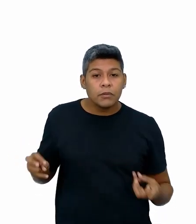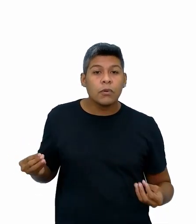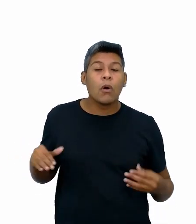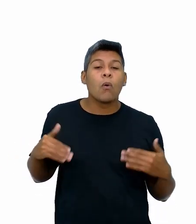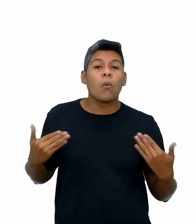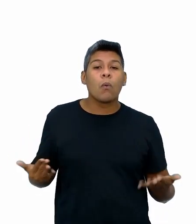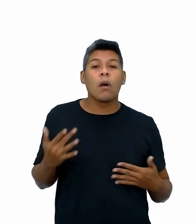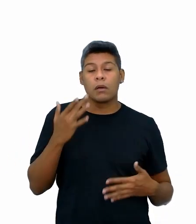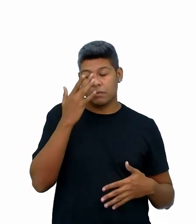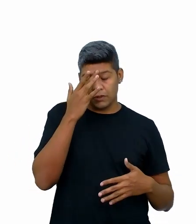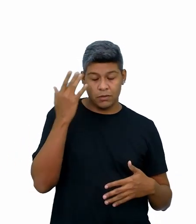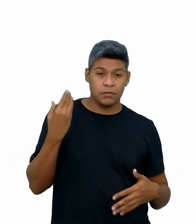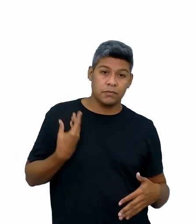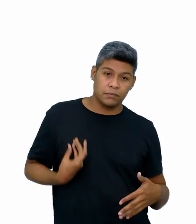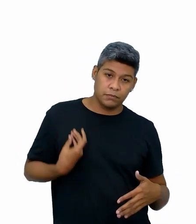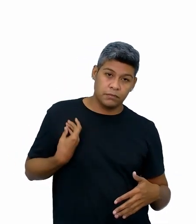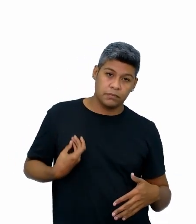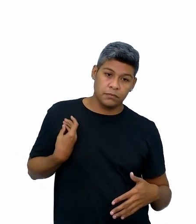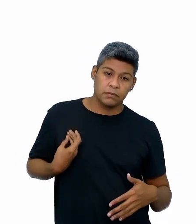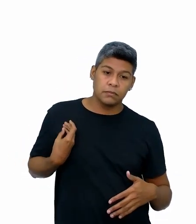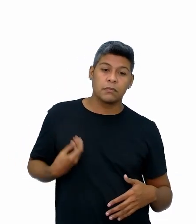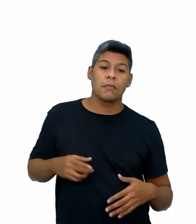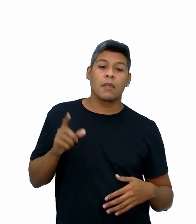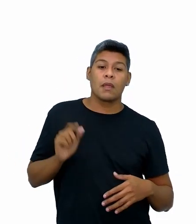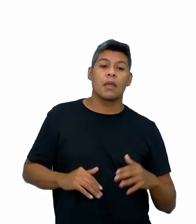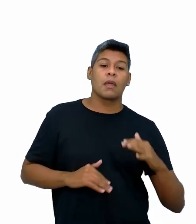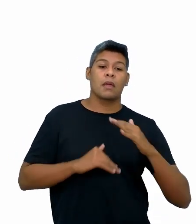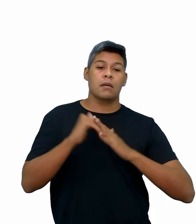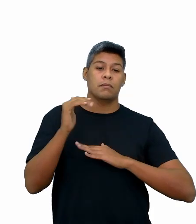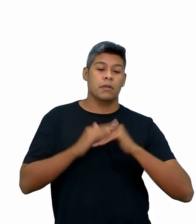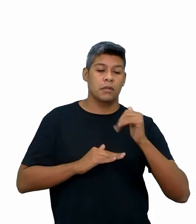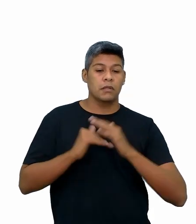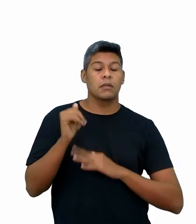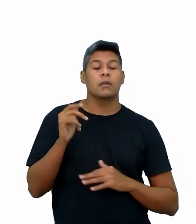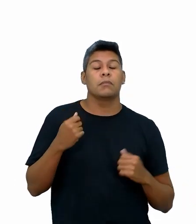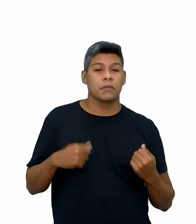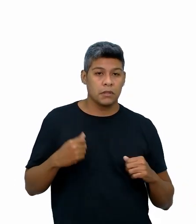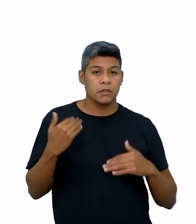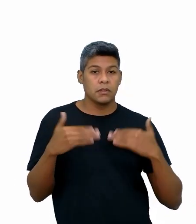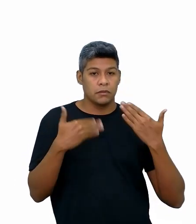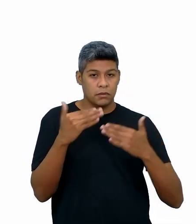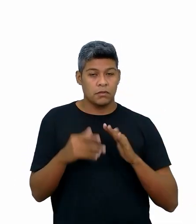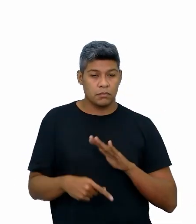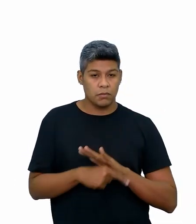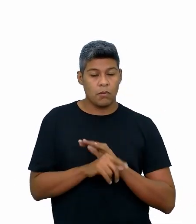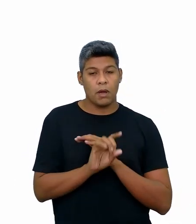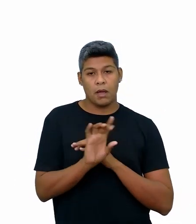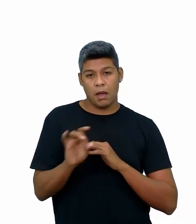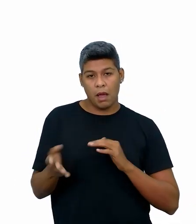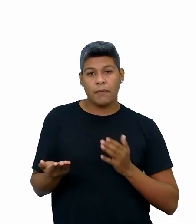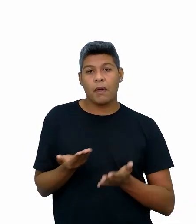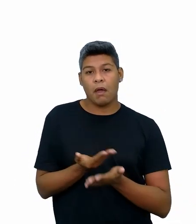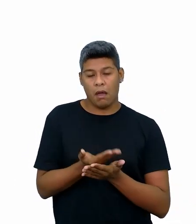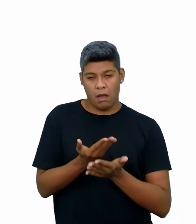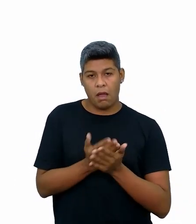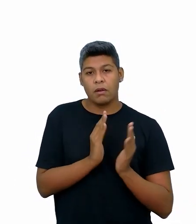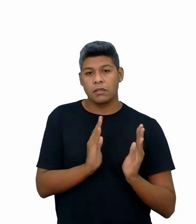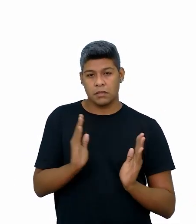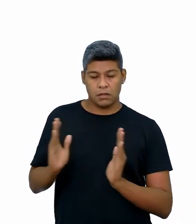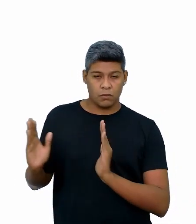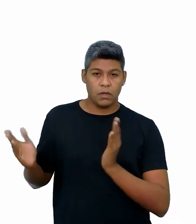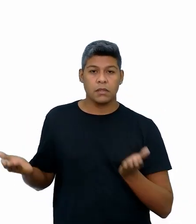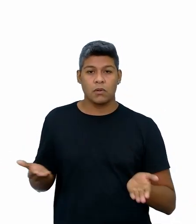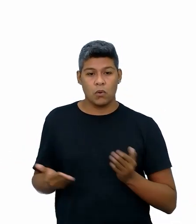o público-alvo. A gente vai poder observar, então, que essa habilidade ela vai ser desenvolvida no decorrer de cada aula da nossa sequência de